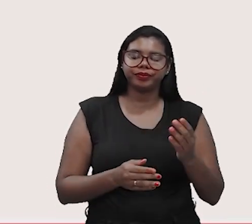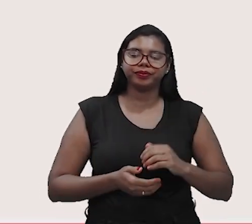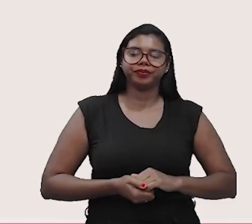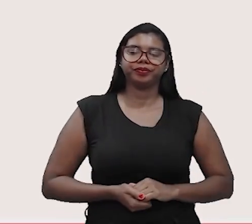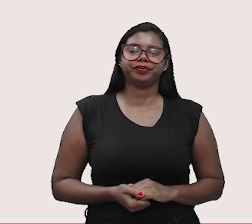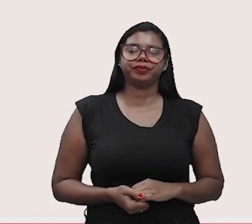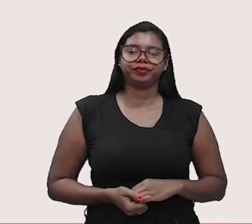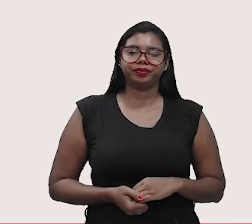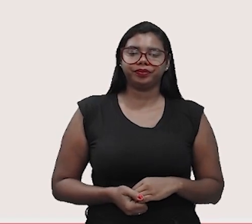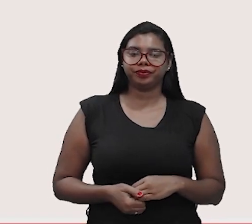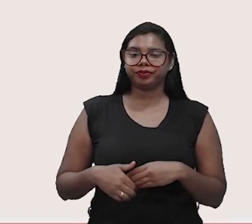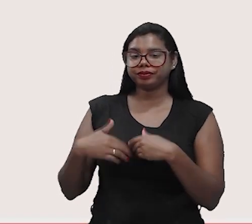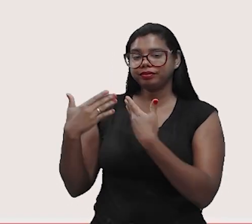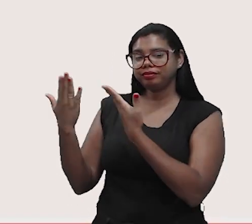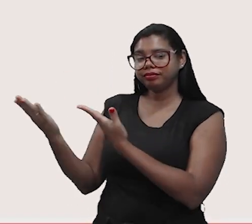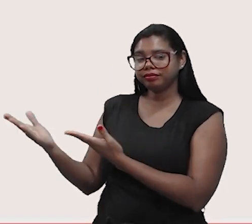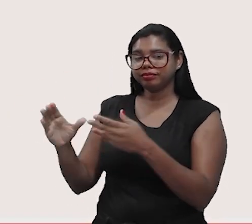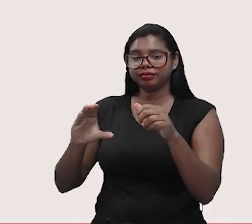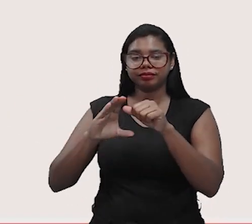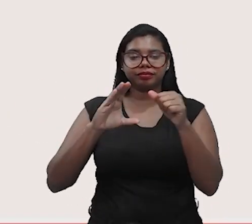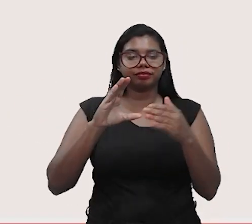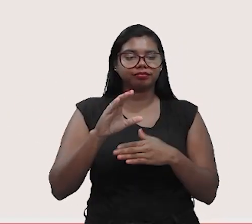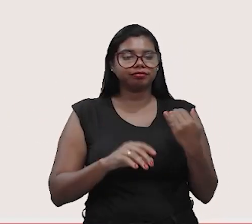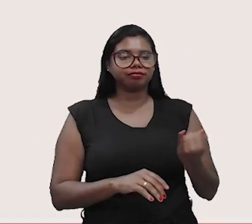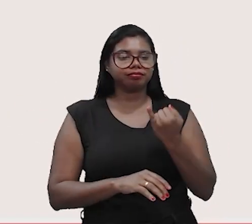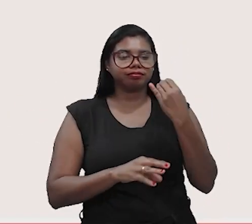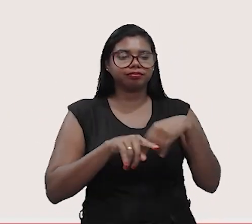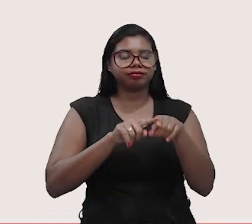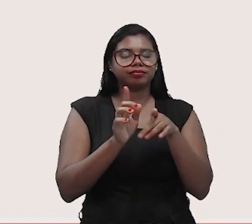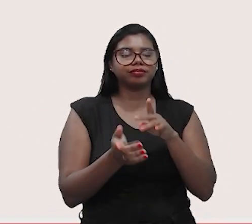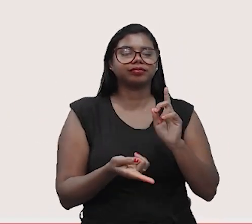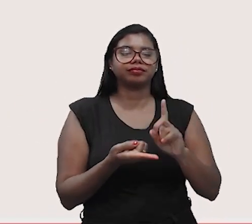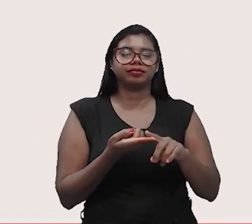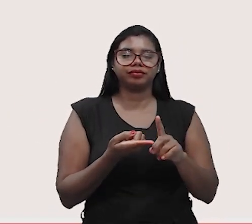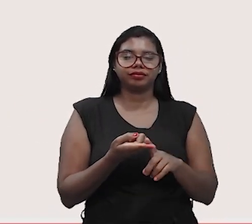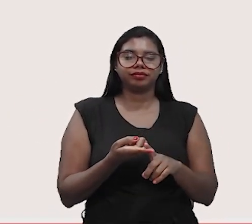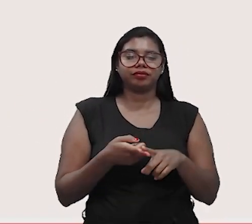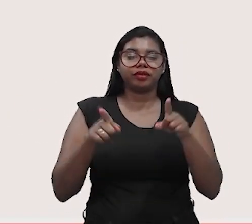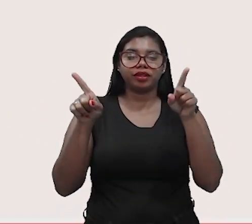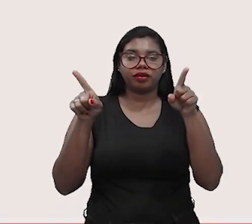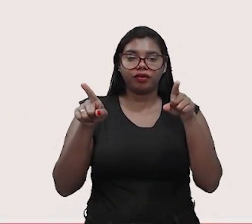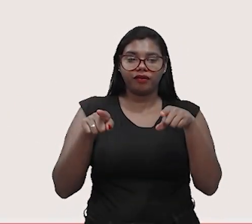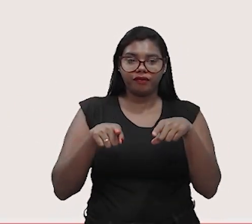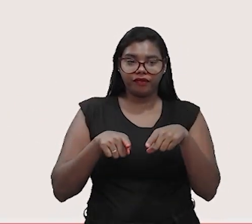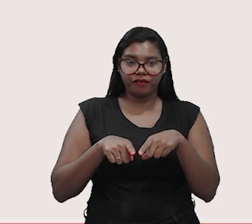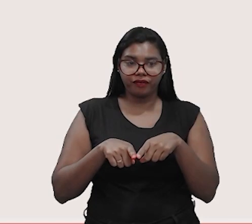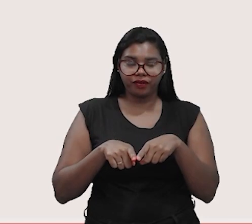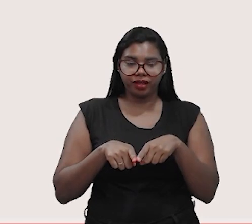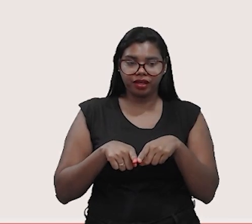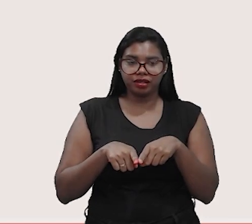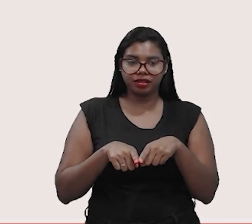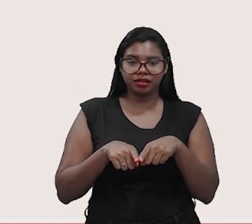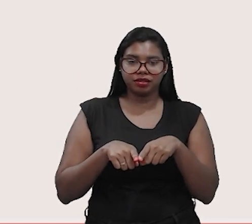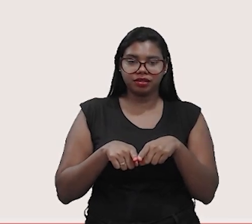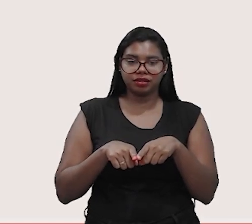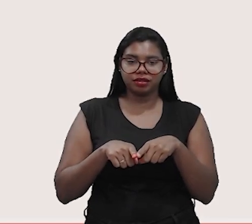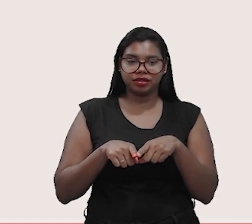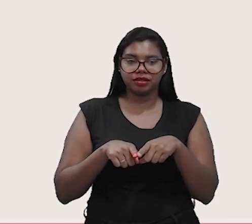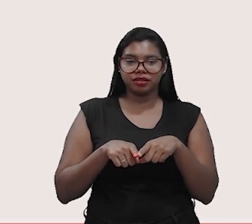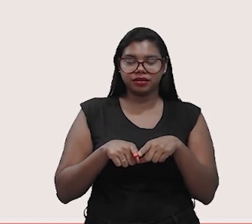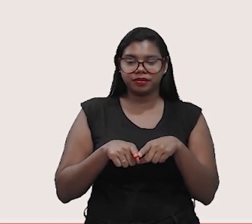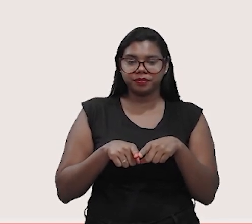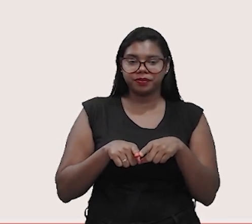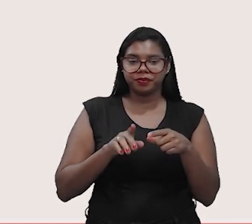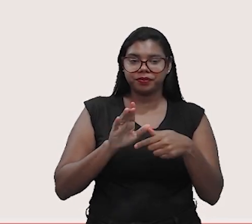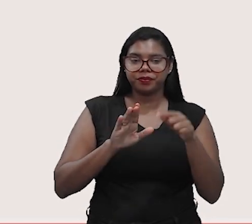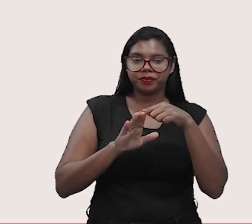outra característica muito importante da função quadrática é o vértice dessa parábola. Tu percebe que o vértice